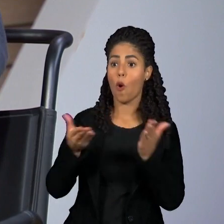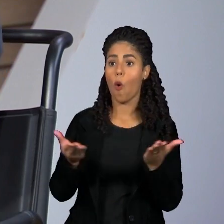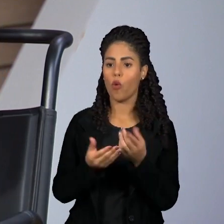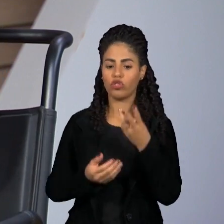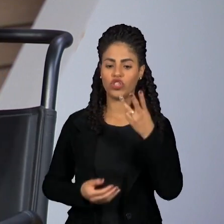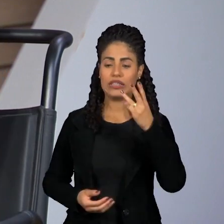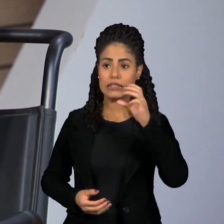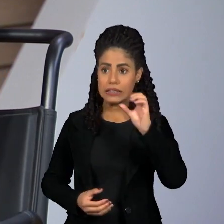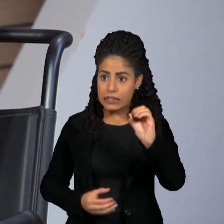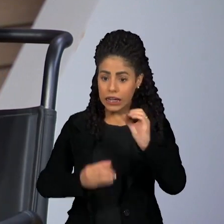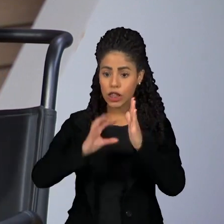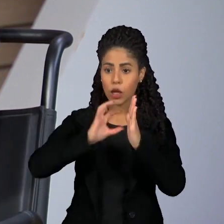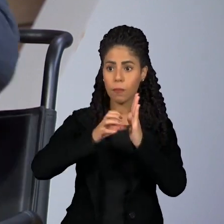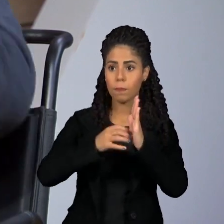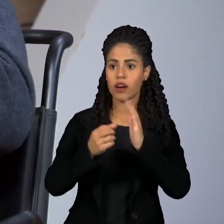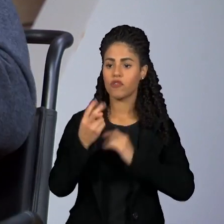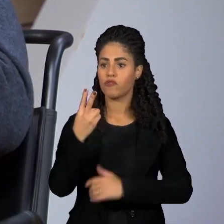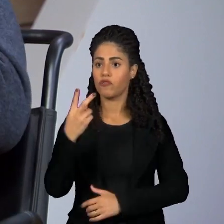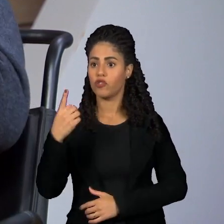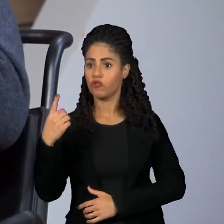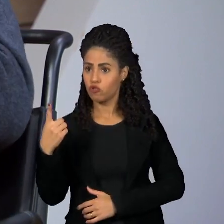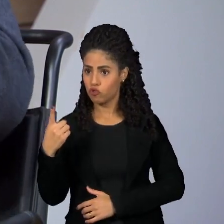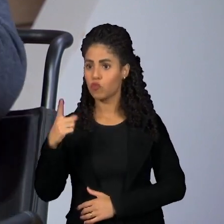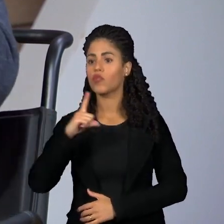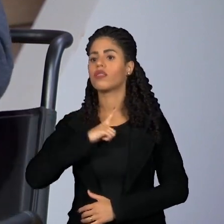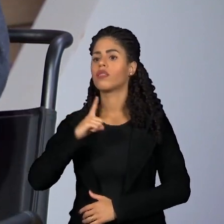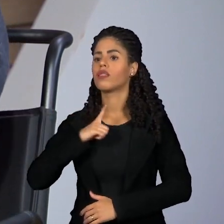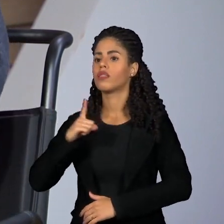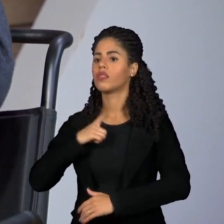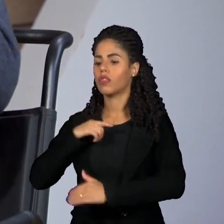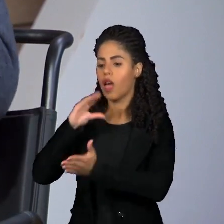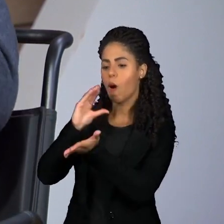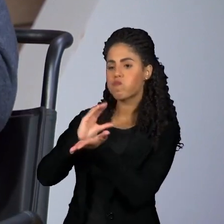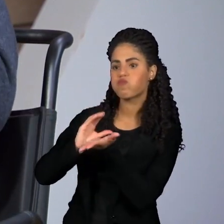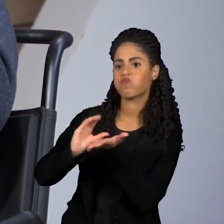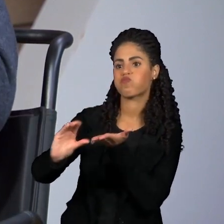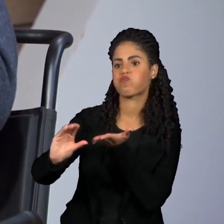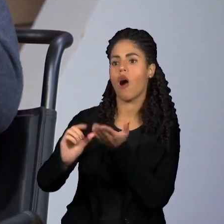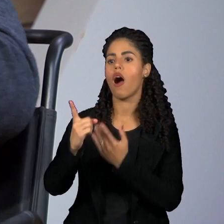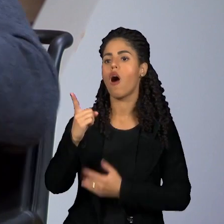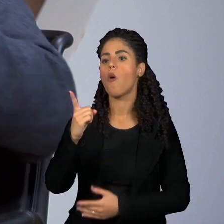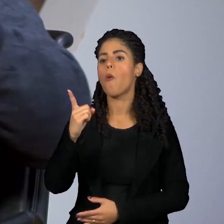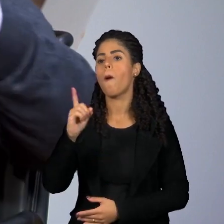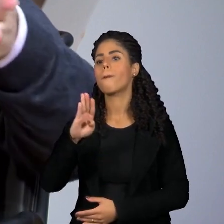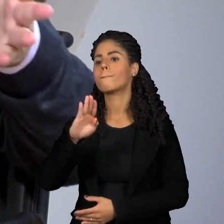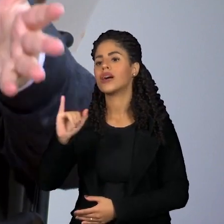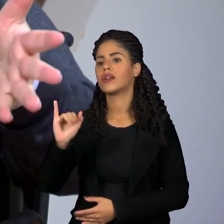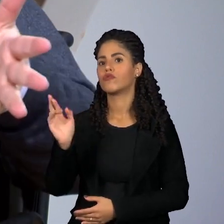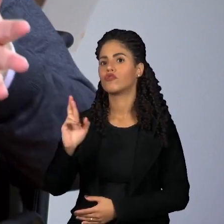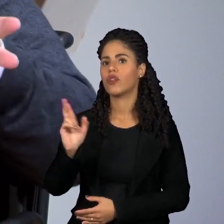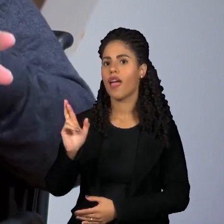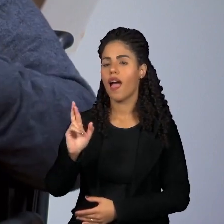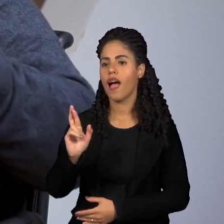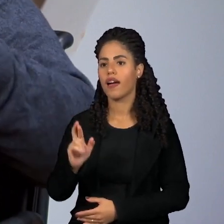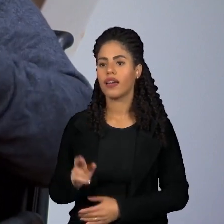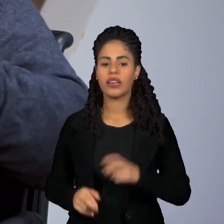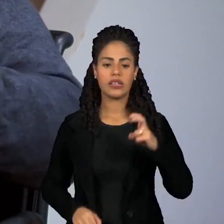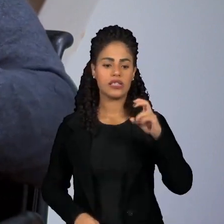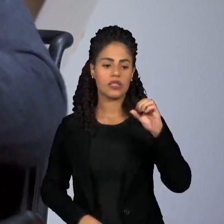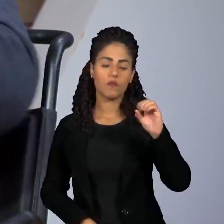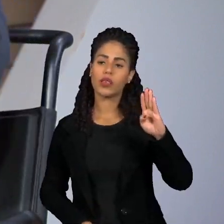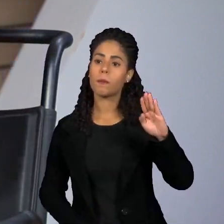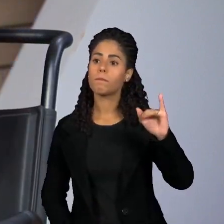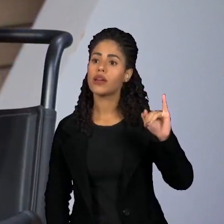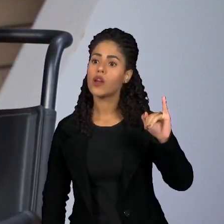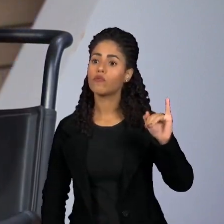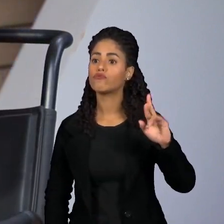partidos, 21 recebem o fundo partidário, R$1 bilhão anualmente, e você tem 50 bilhões de